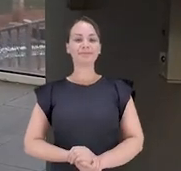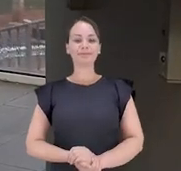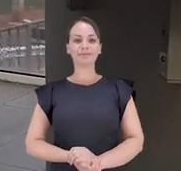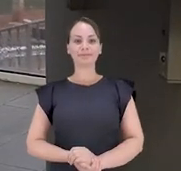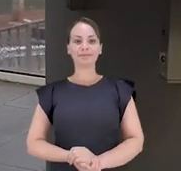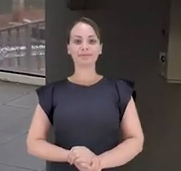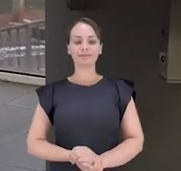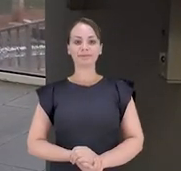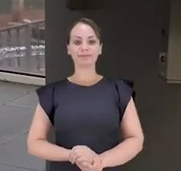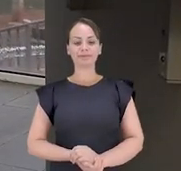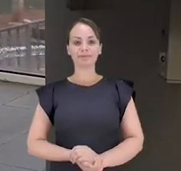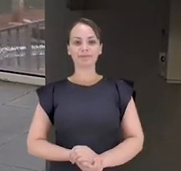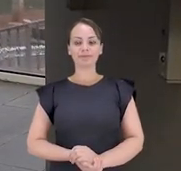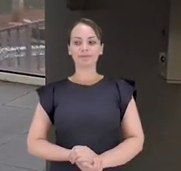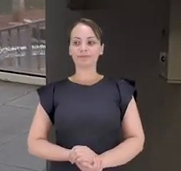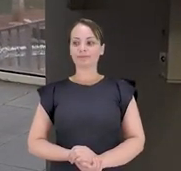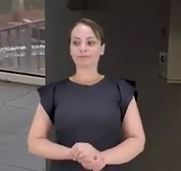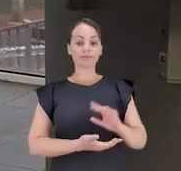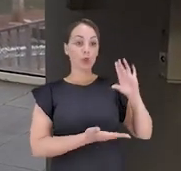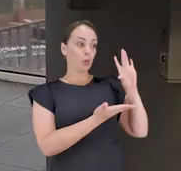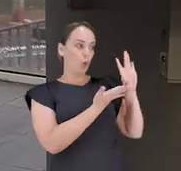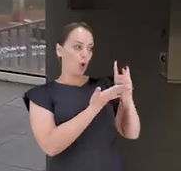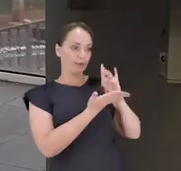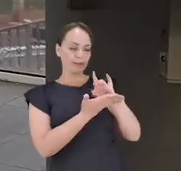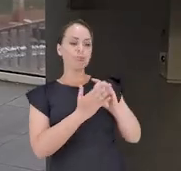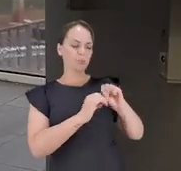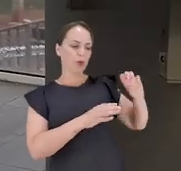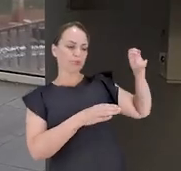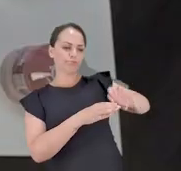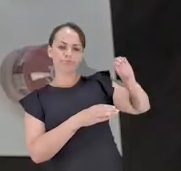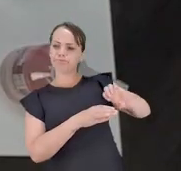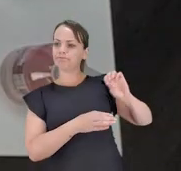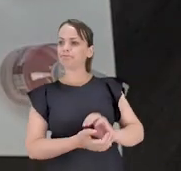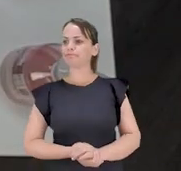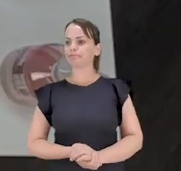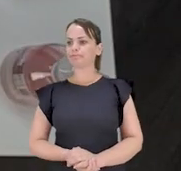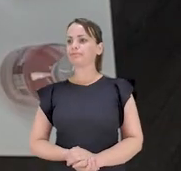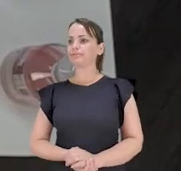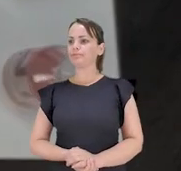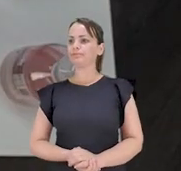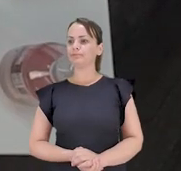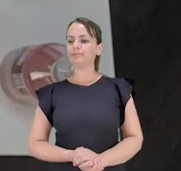ó. Cola. Pode começar colocando a cola. A cola.